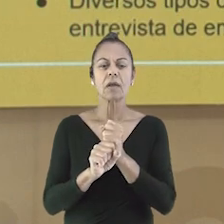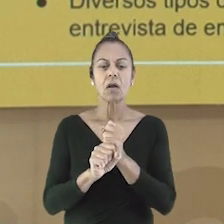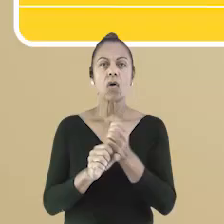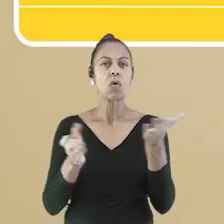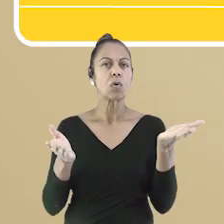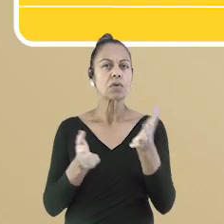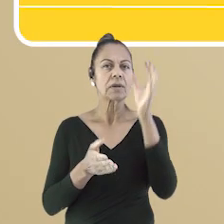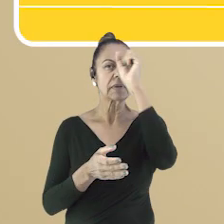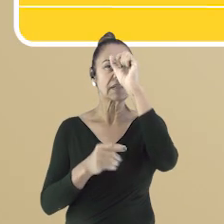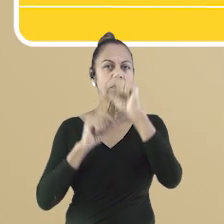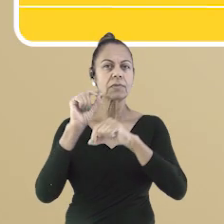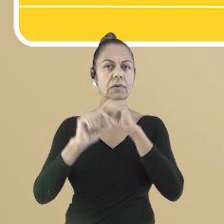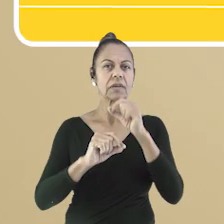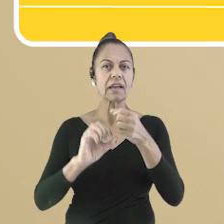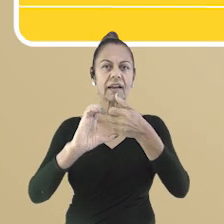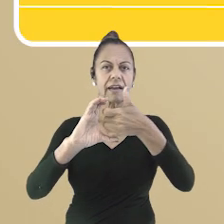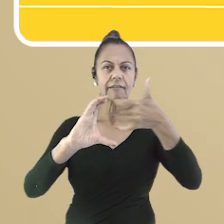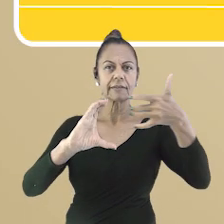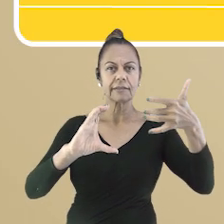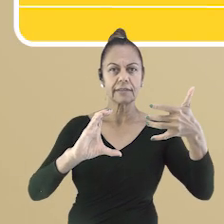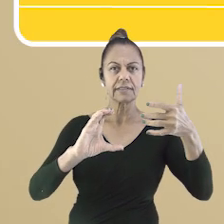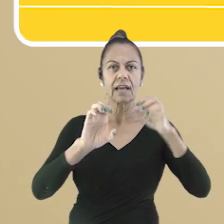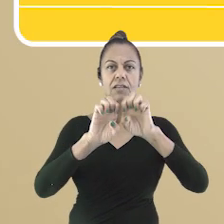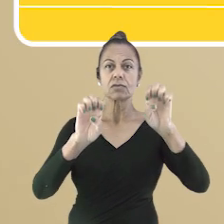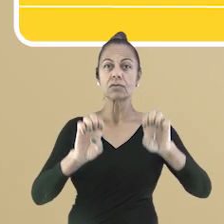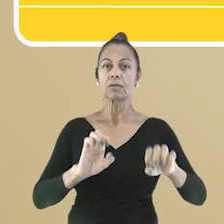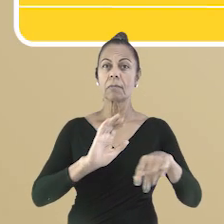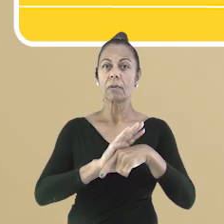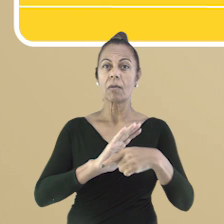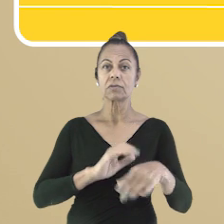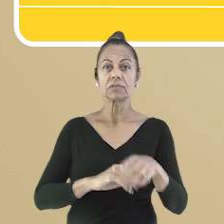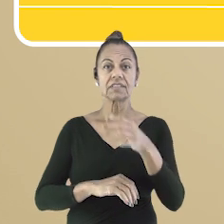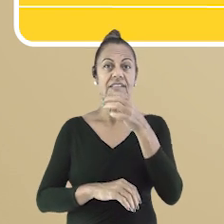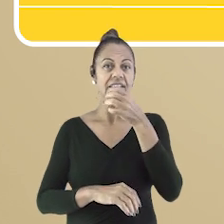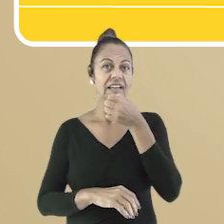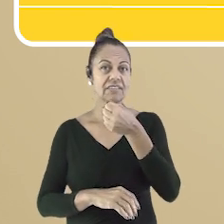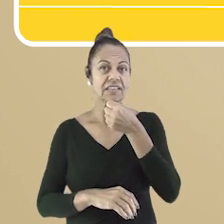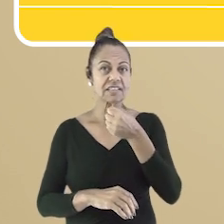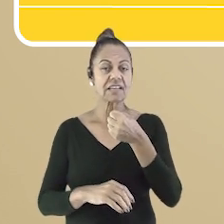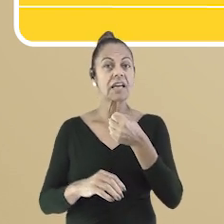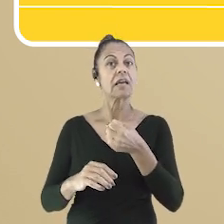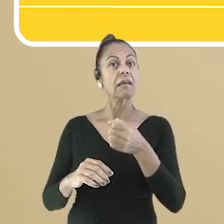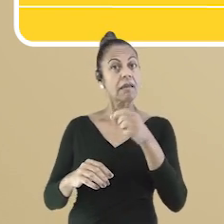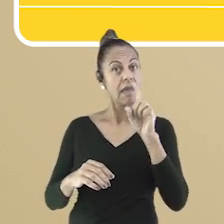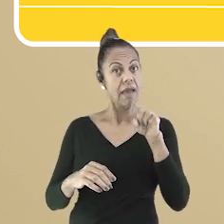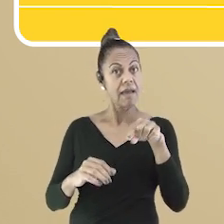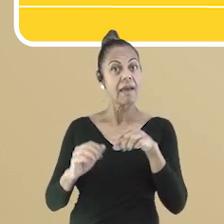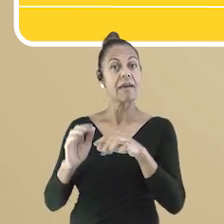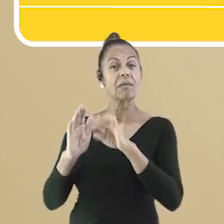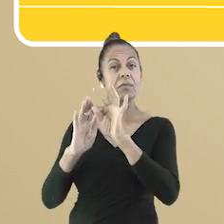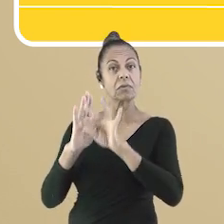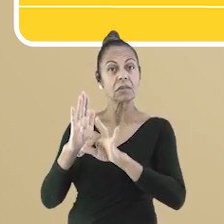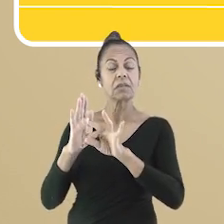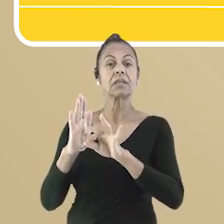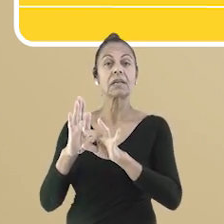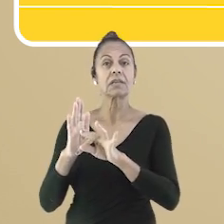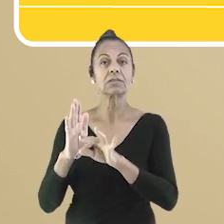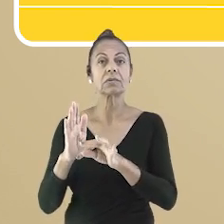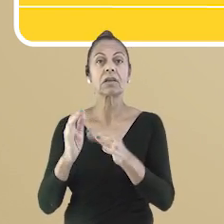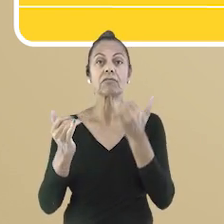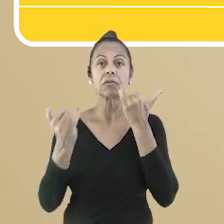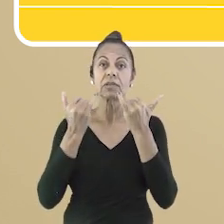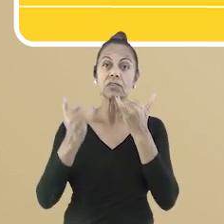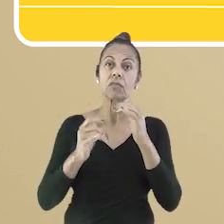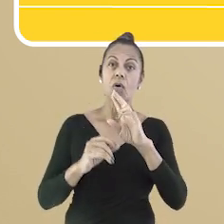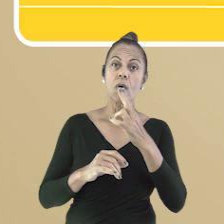hoje? Hoje nós aprendemos as características e a estrutura de uma entrevista. Aprendemos que ela é um texto informativo